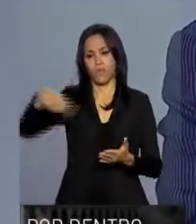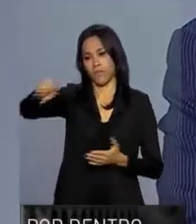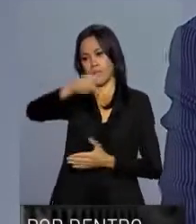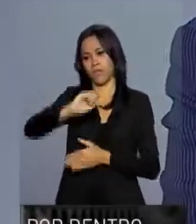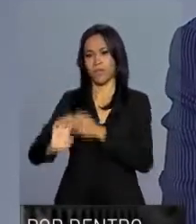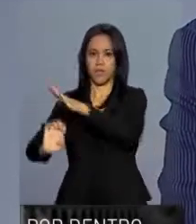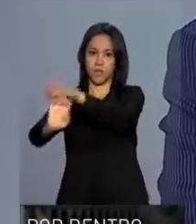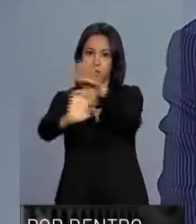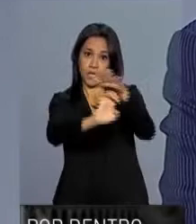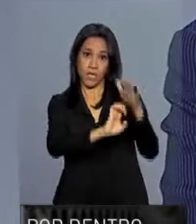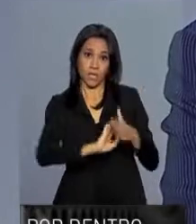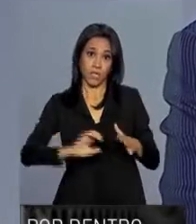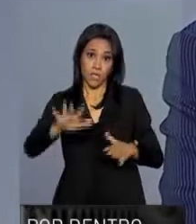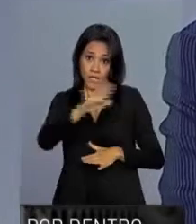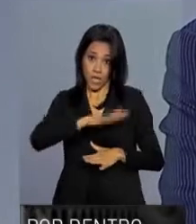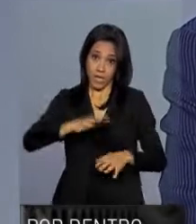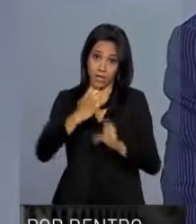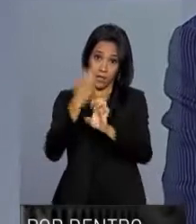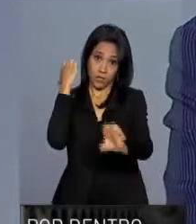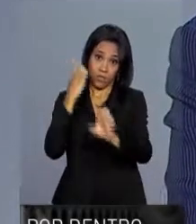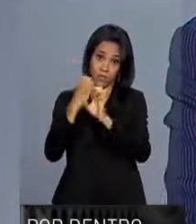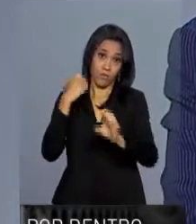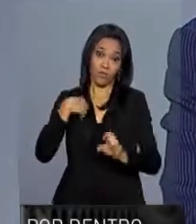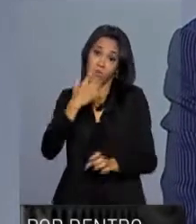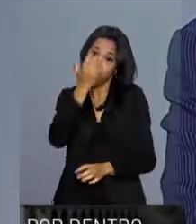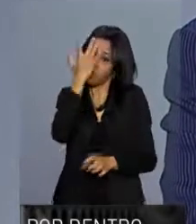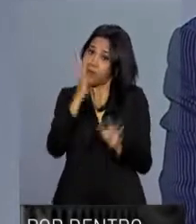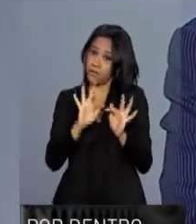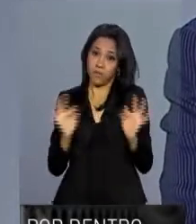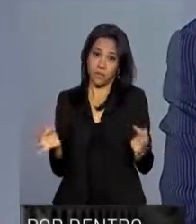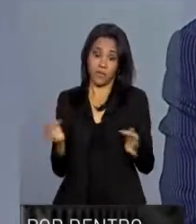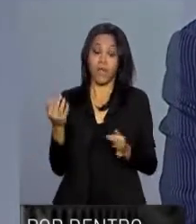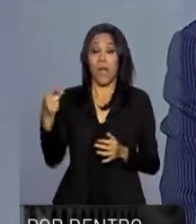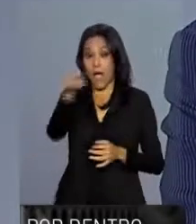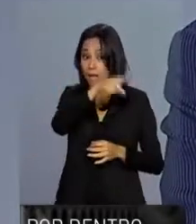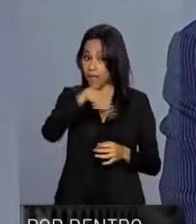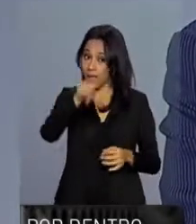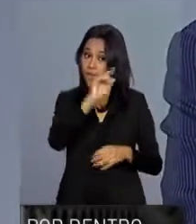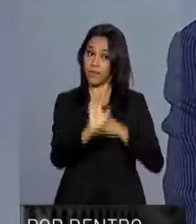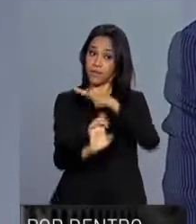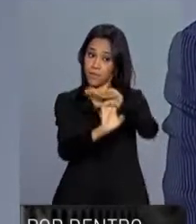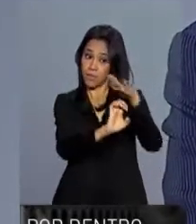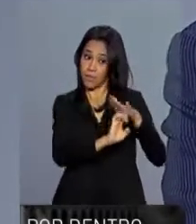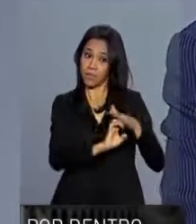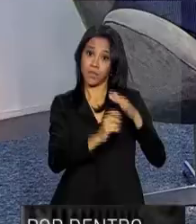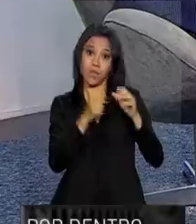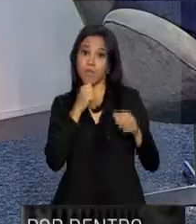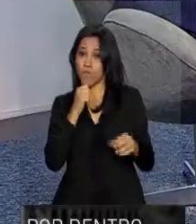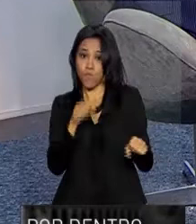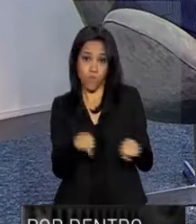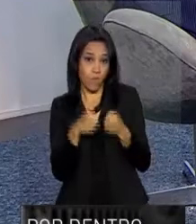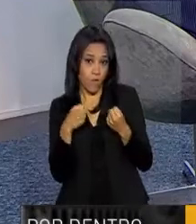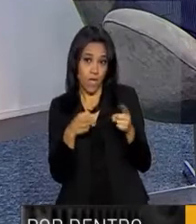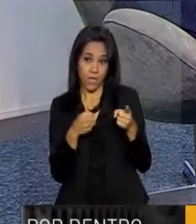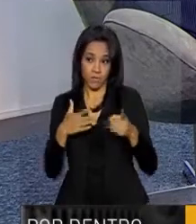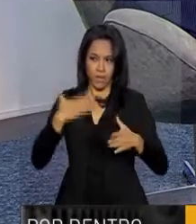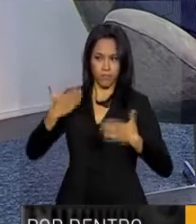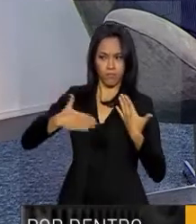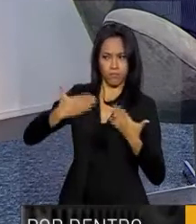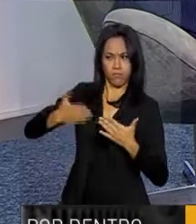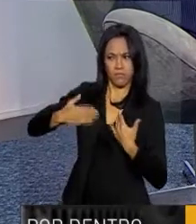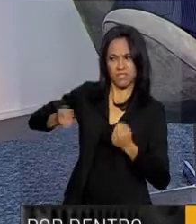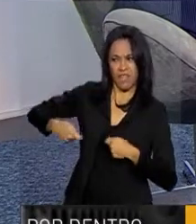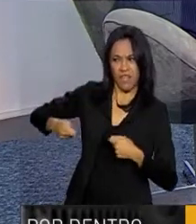civil não é fácil não é simples porque aquelas que não quebraram ficaram ressabiados desconfiados se elas de fato poderiam